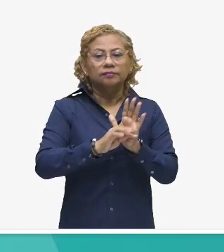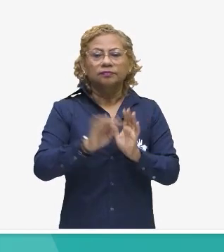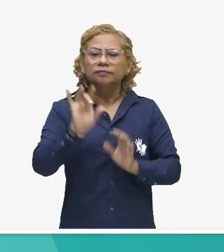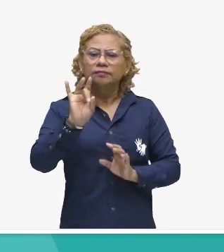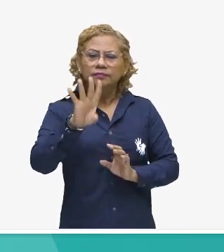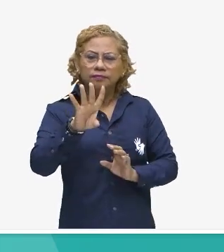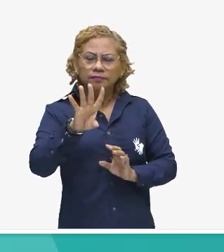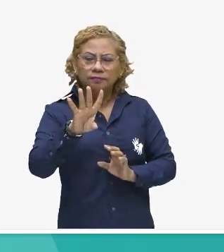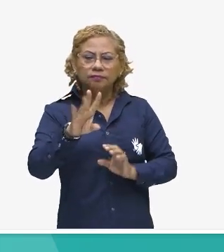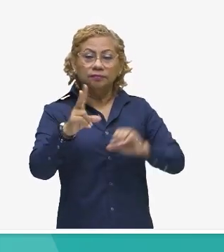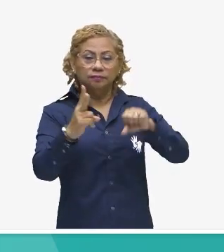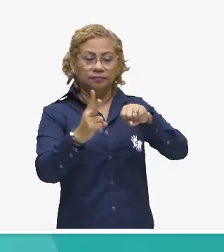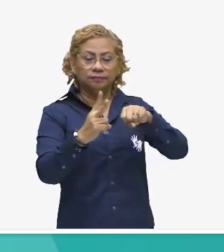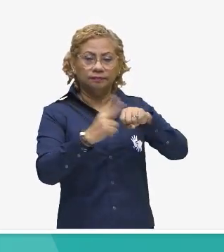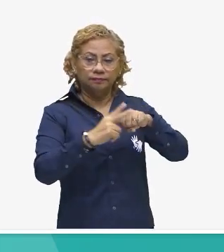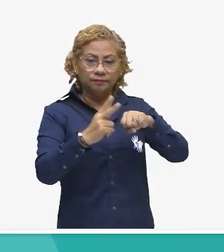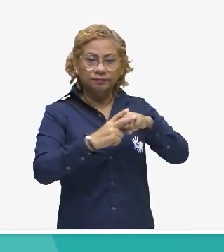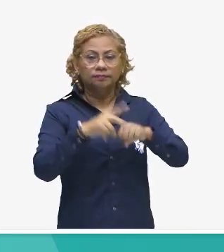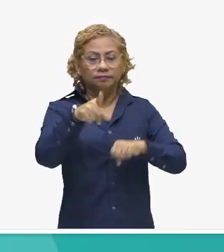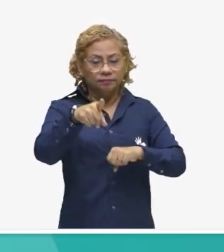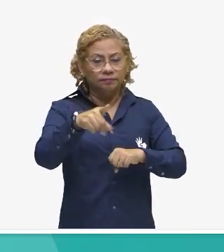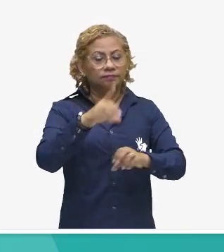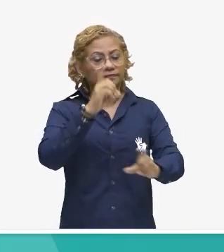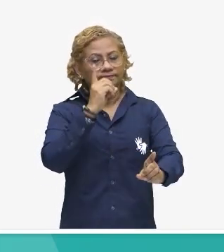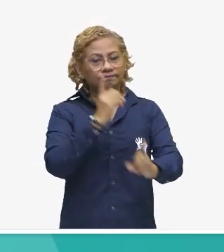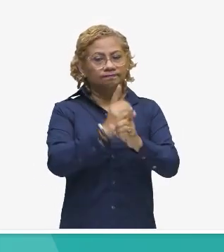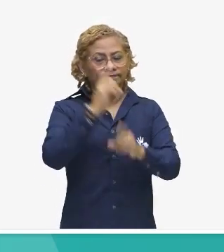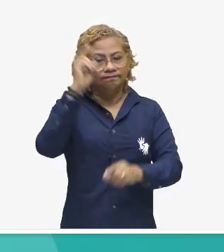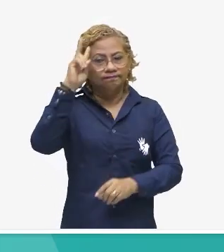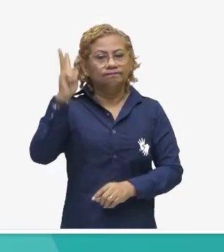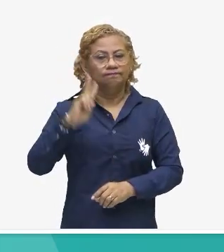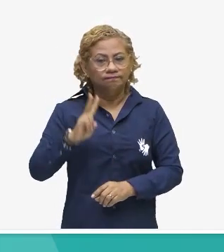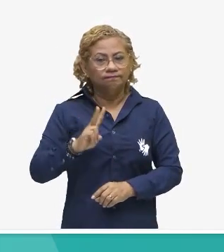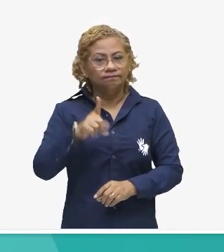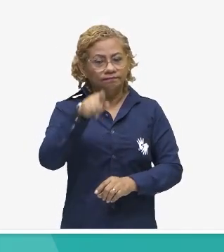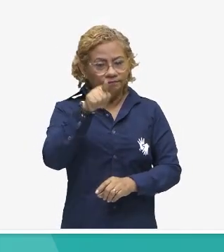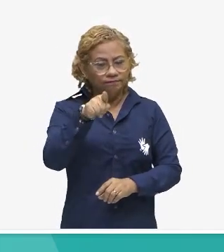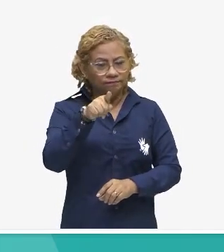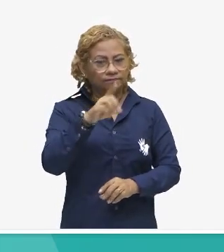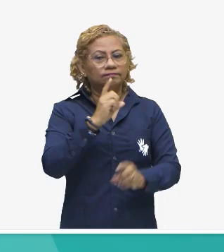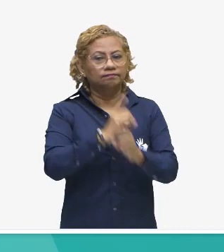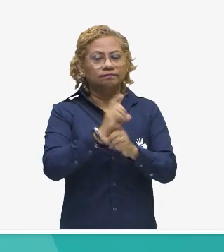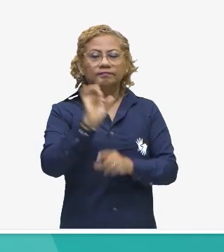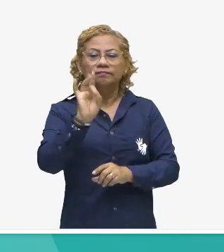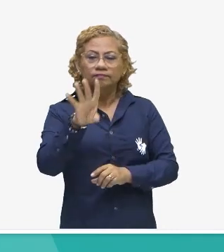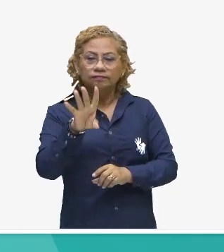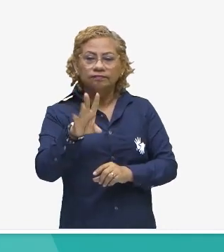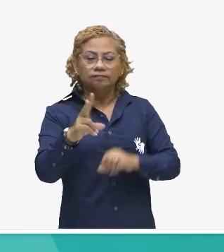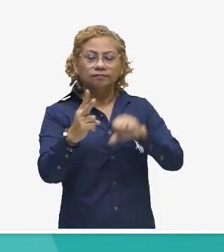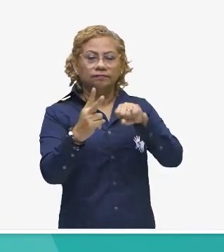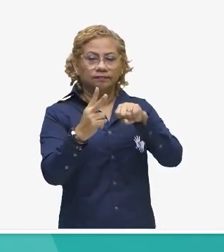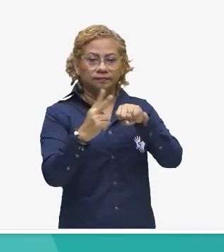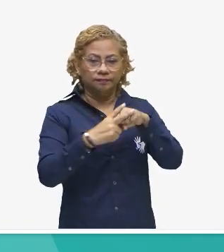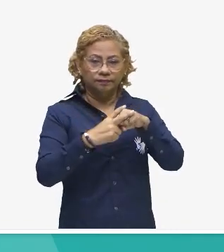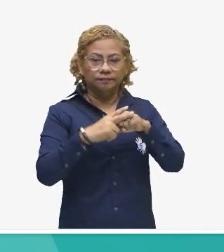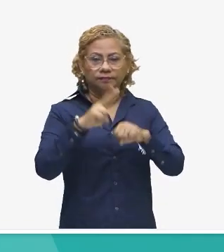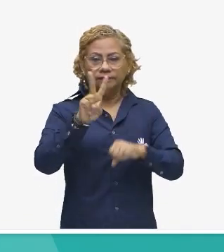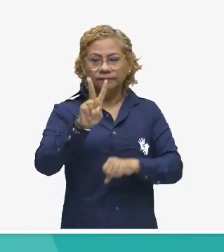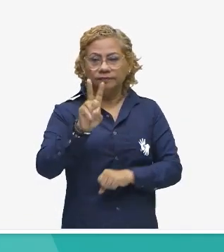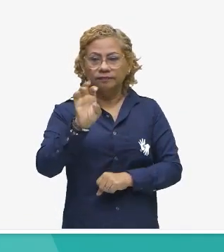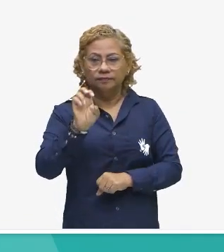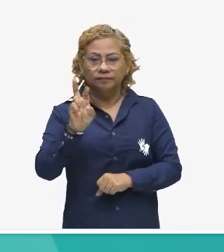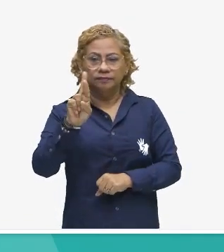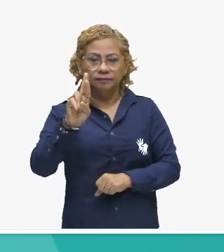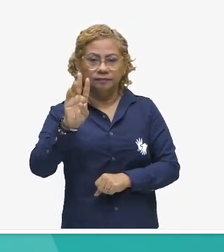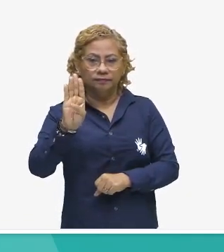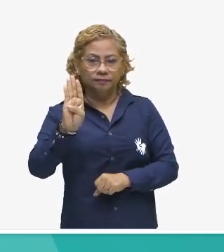história, mas você vai encontrar somente verbos. Vamos lá acompanhar. Então, veja bem que